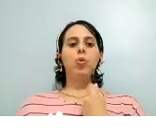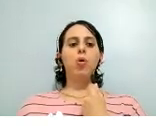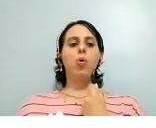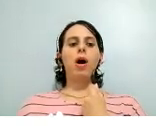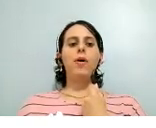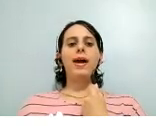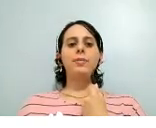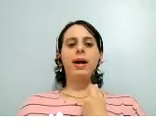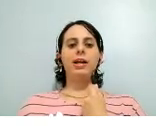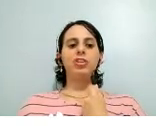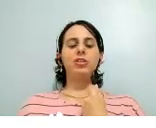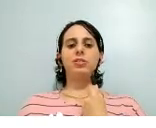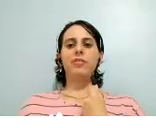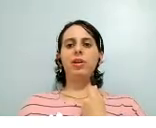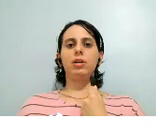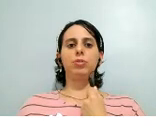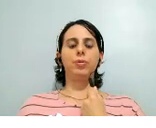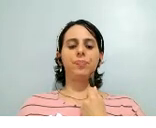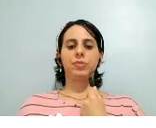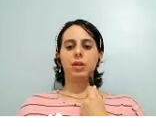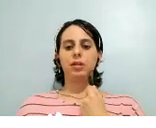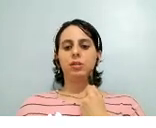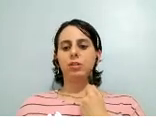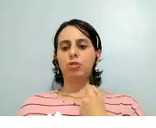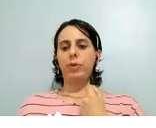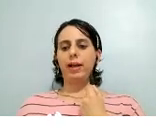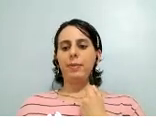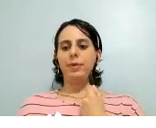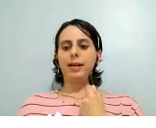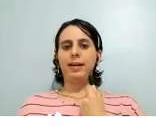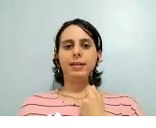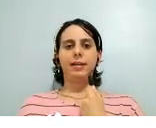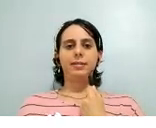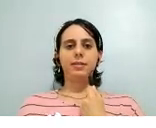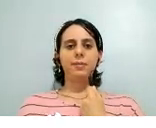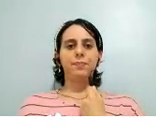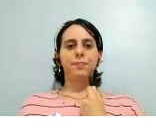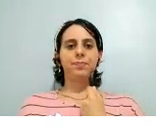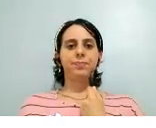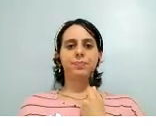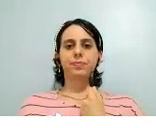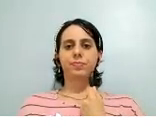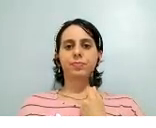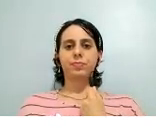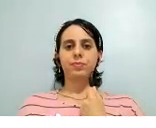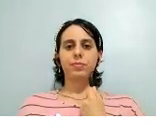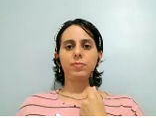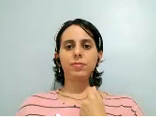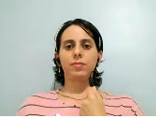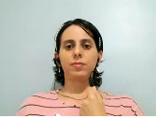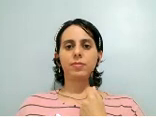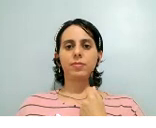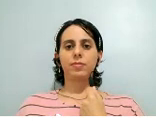ligando com qual é a imagem que está falando. Deixa eu pegar a minha caneta.